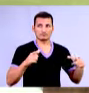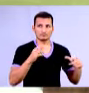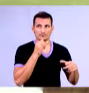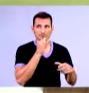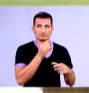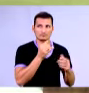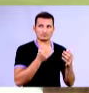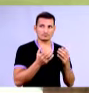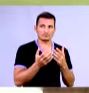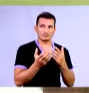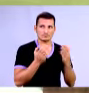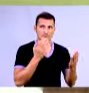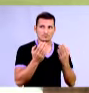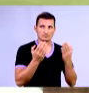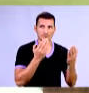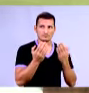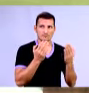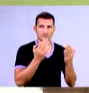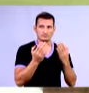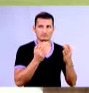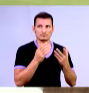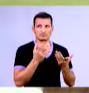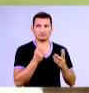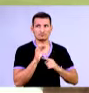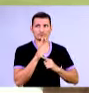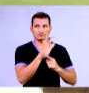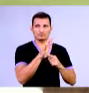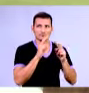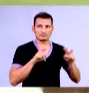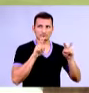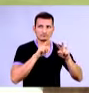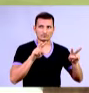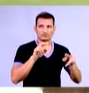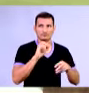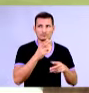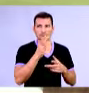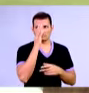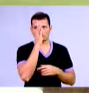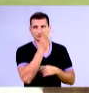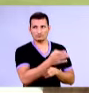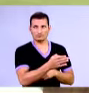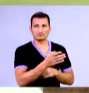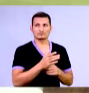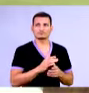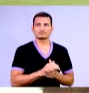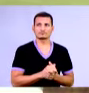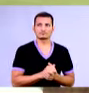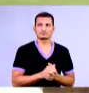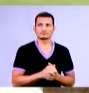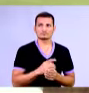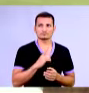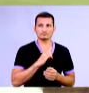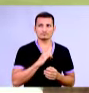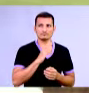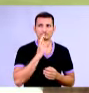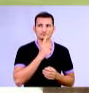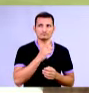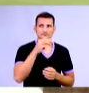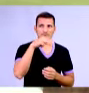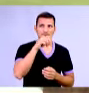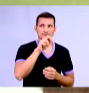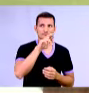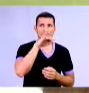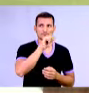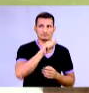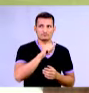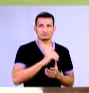uma apresentação visual ou um bate-papo direto. Nós temos a resposta da Maria José,